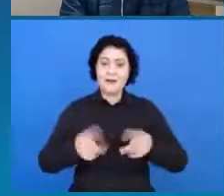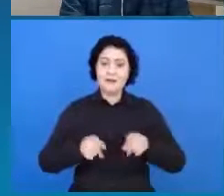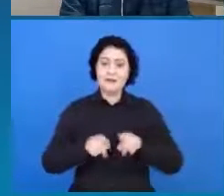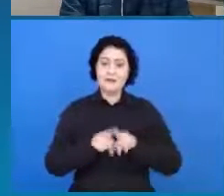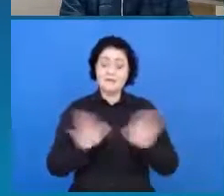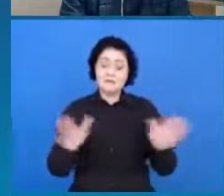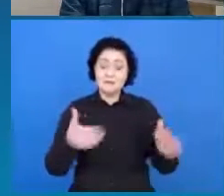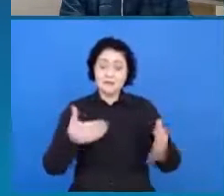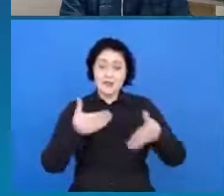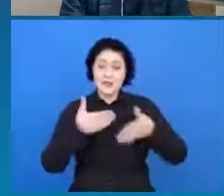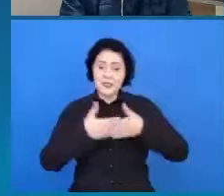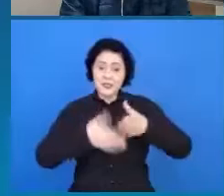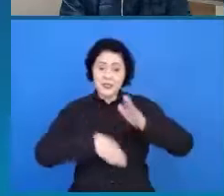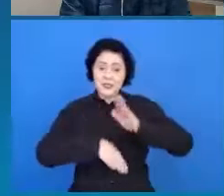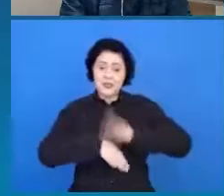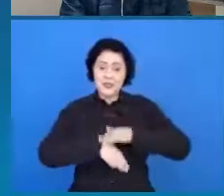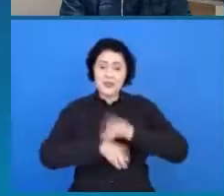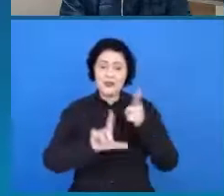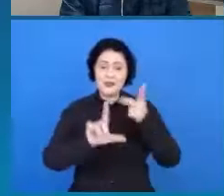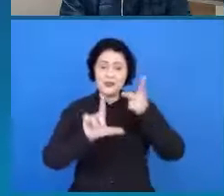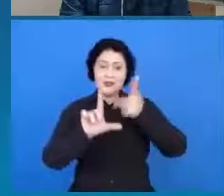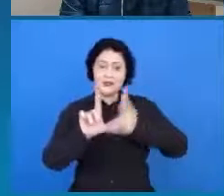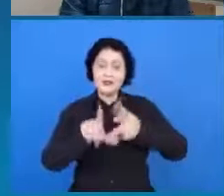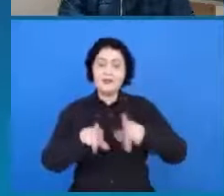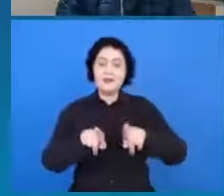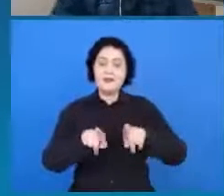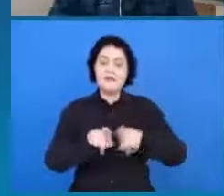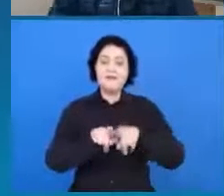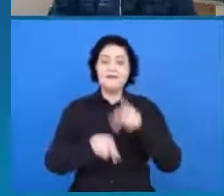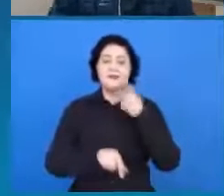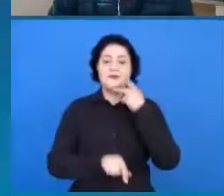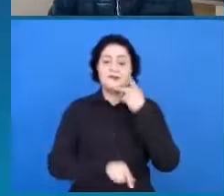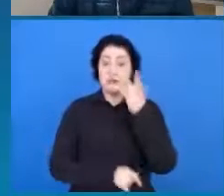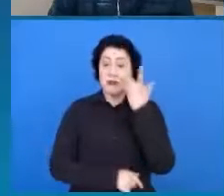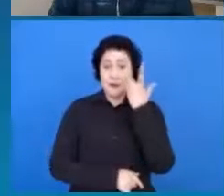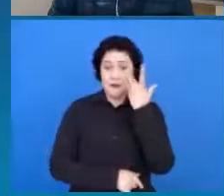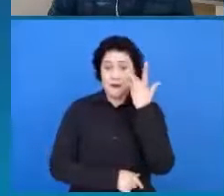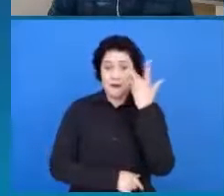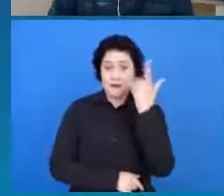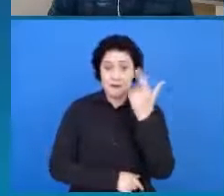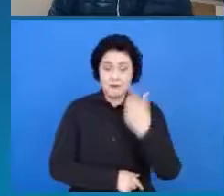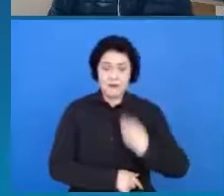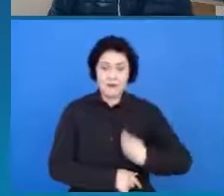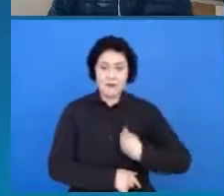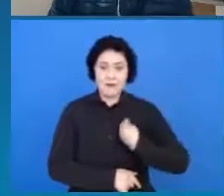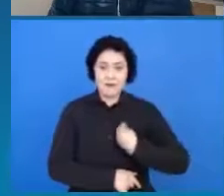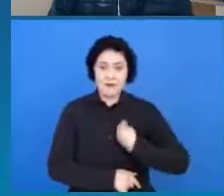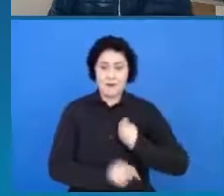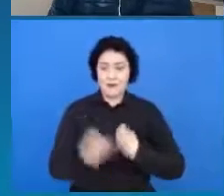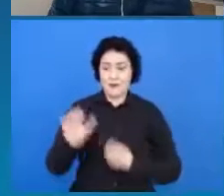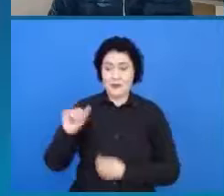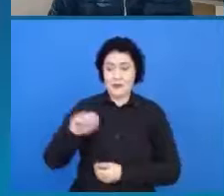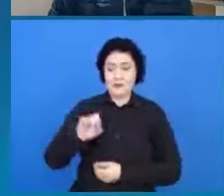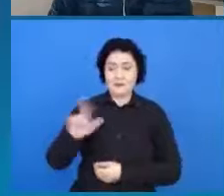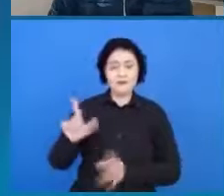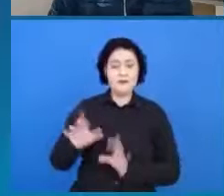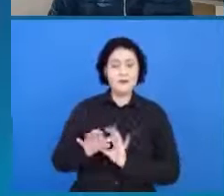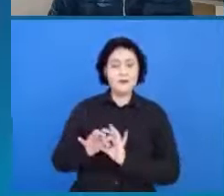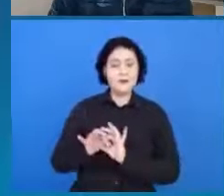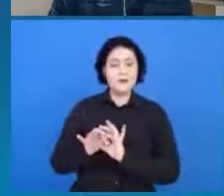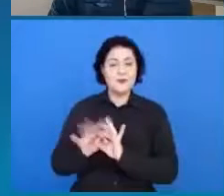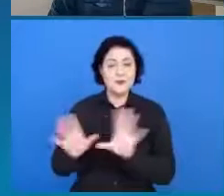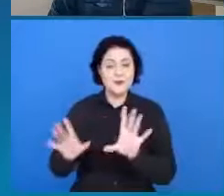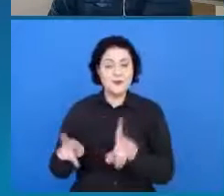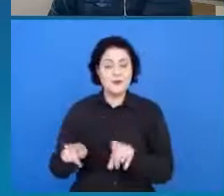encerrando essa nossa laje nós queremos dizer que amanhã quando estiver no canal disponível